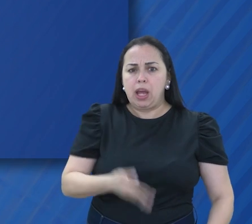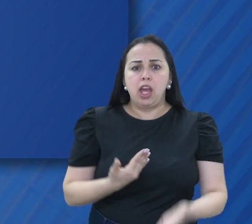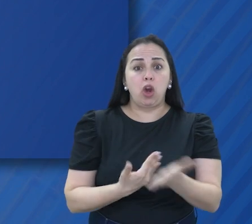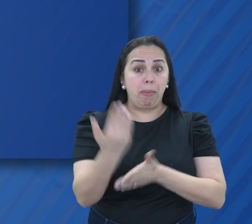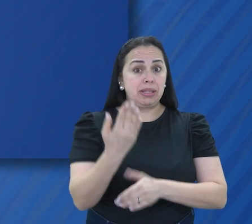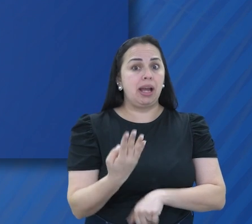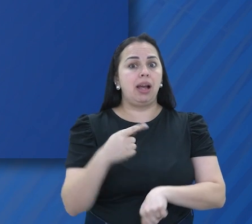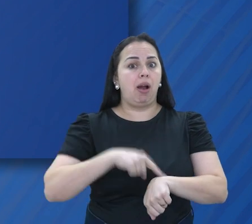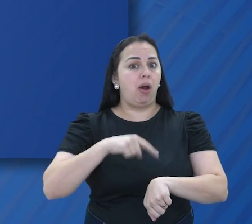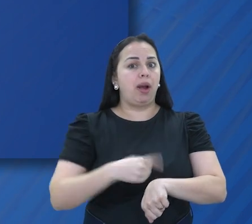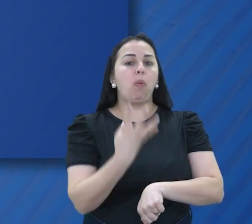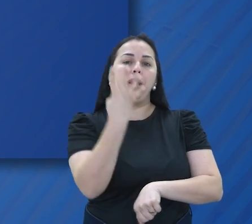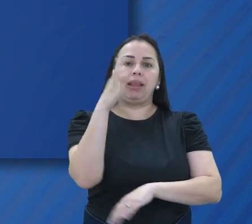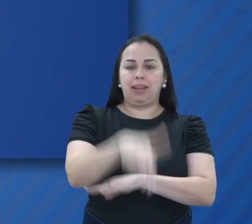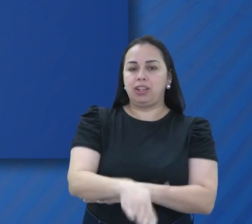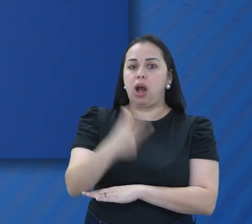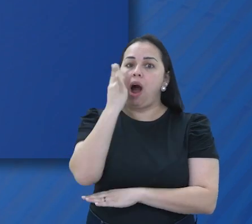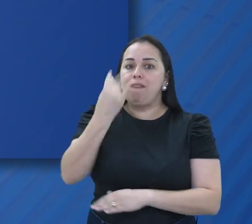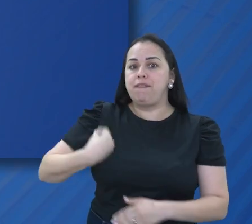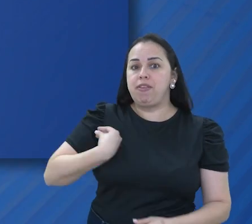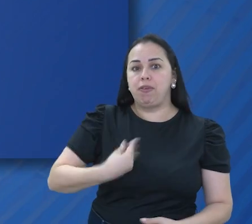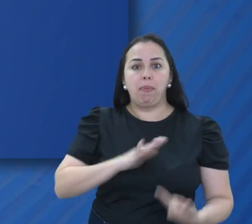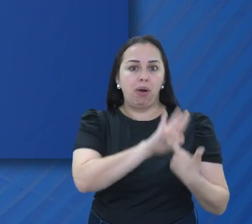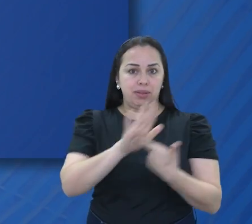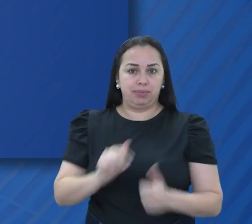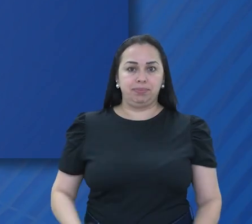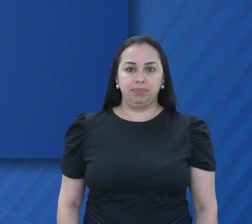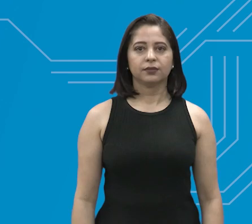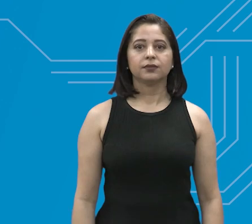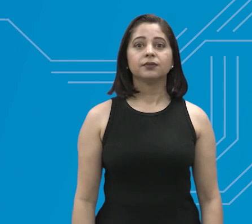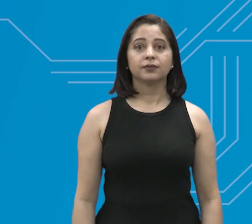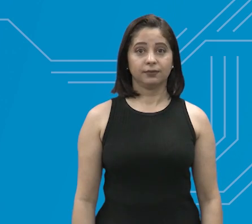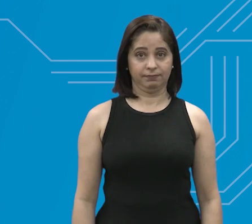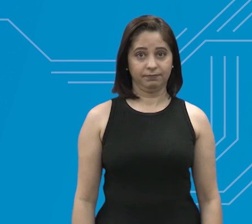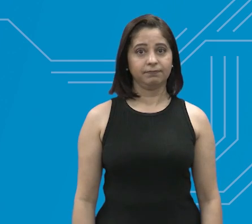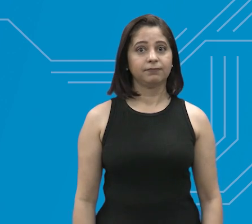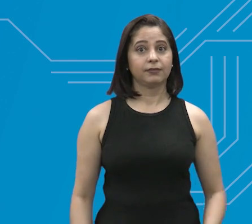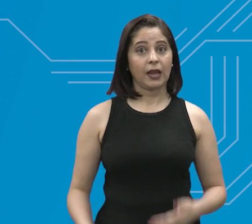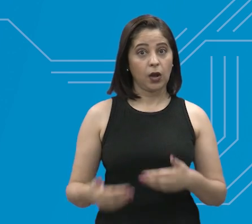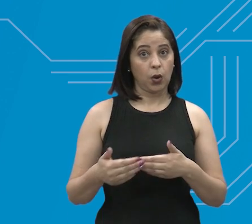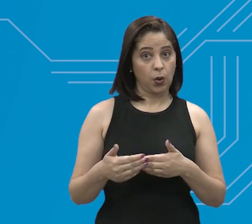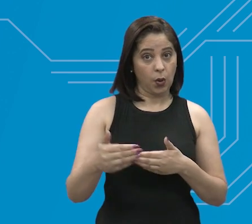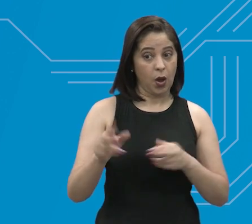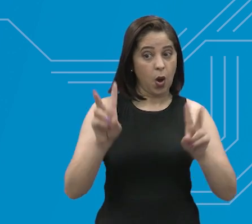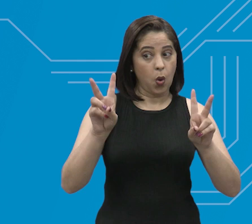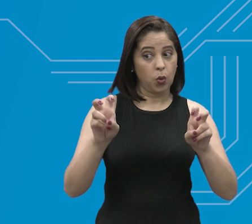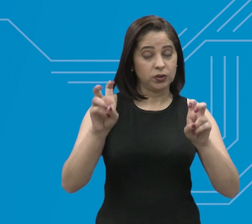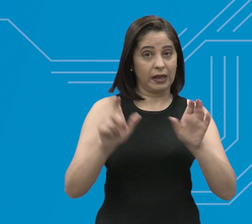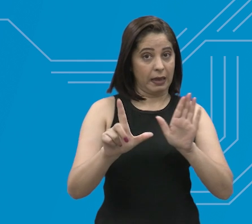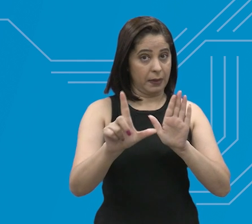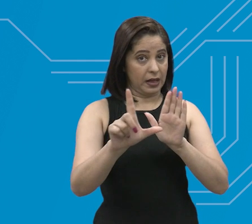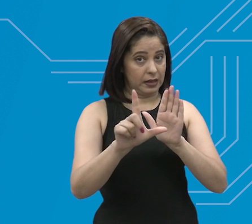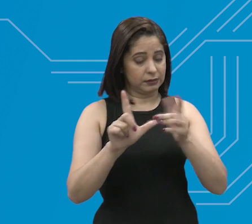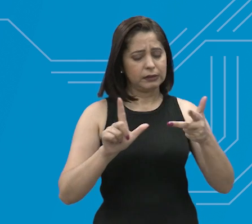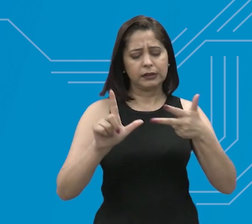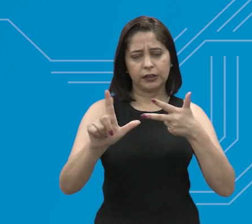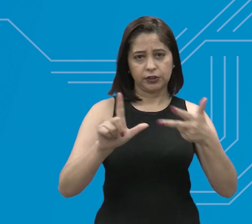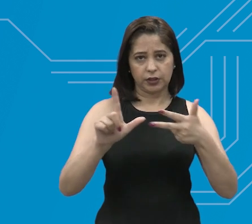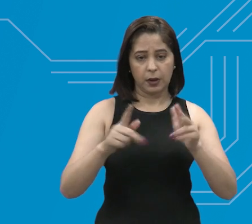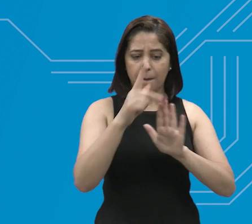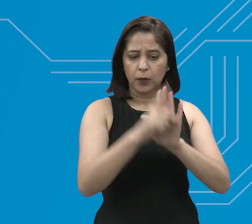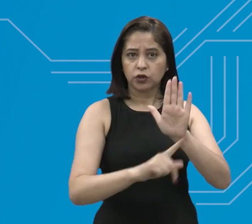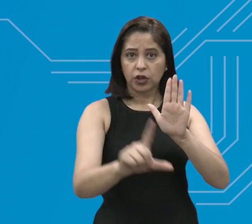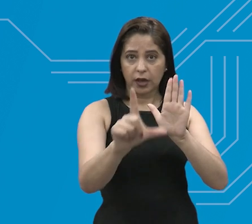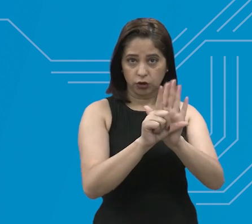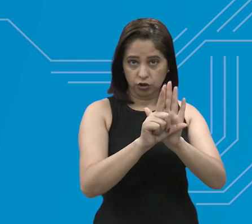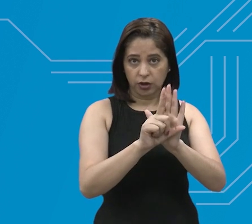terças e quintas, a partir das 4 horas da tarde, com transmissão ao vivo. A gente segue com o assunto do Legislativo. Um projeto